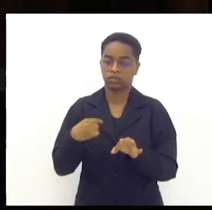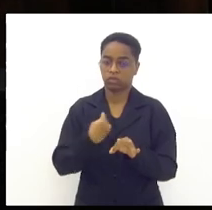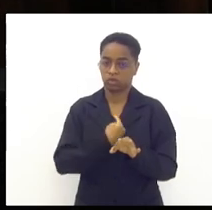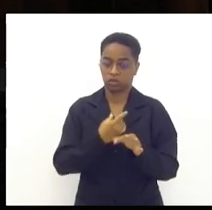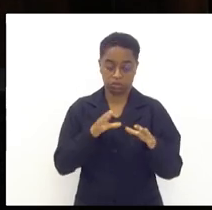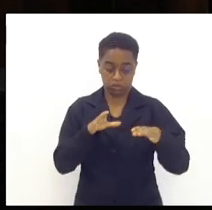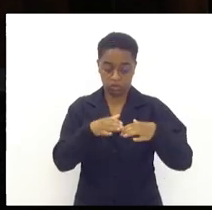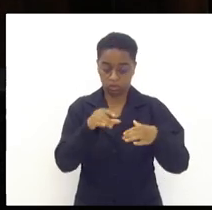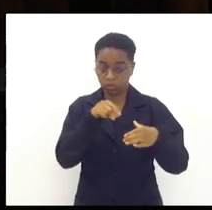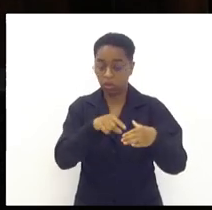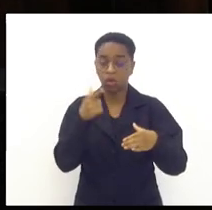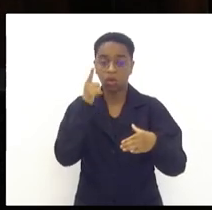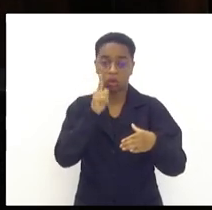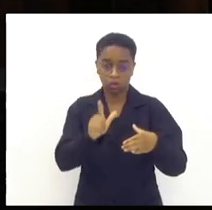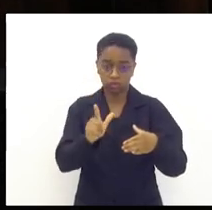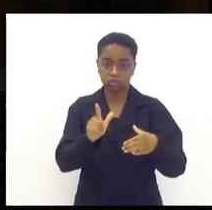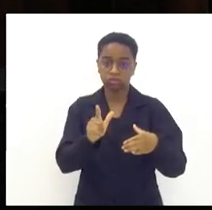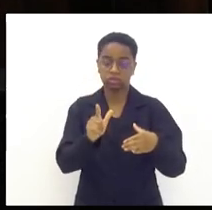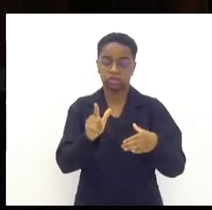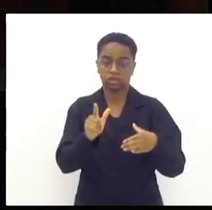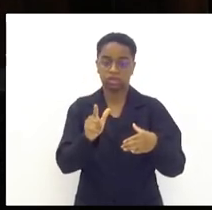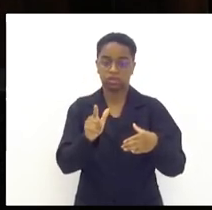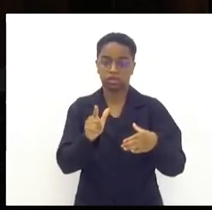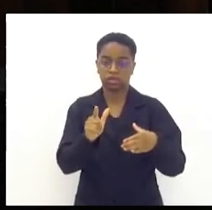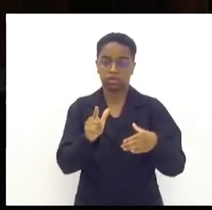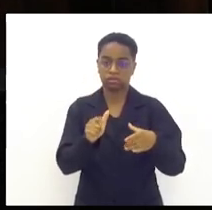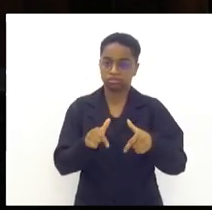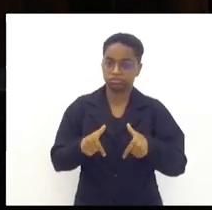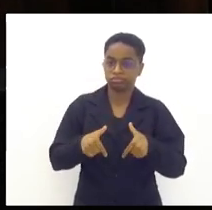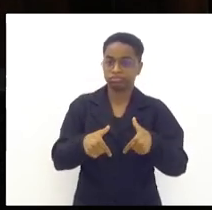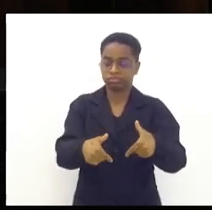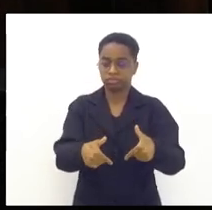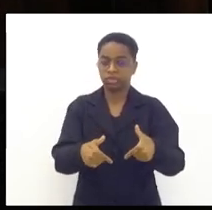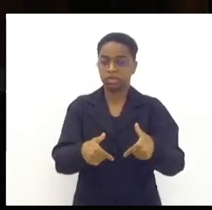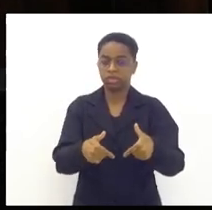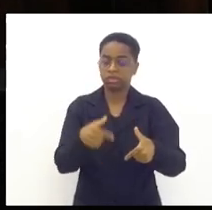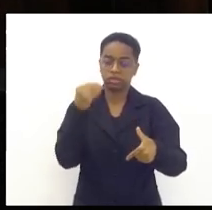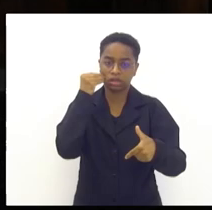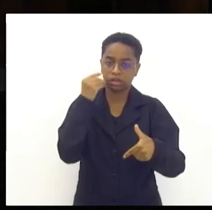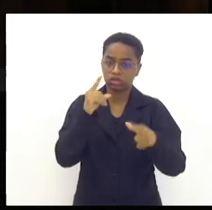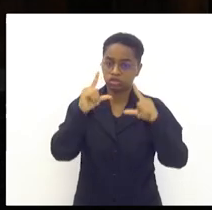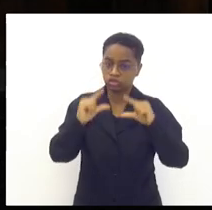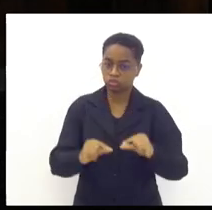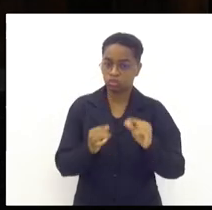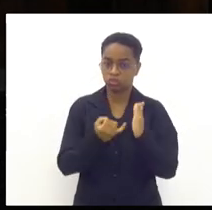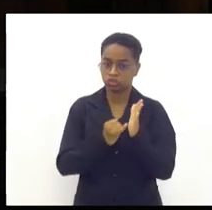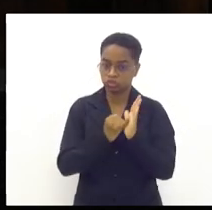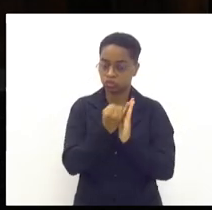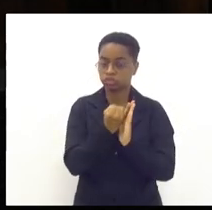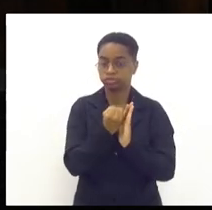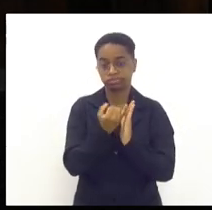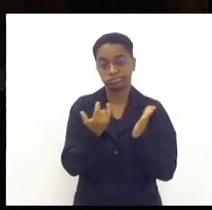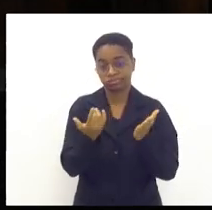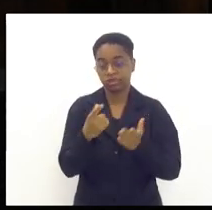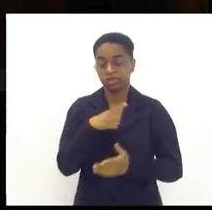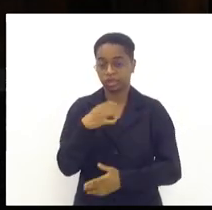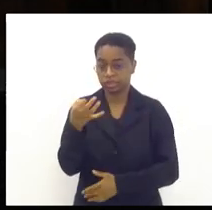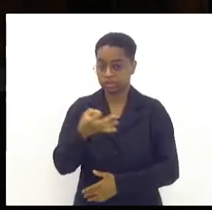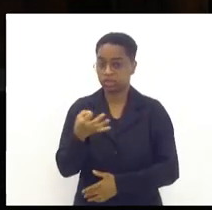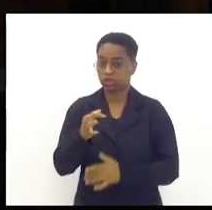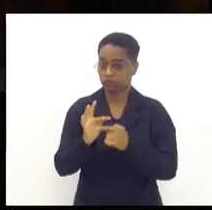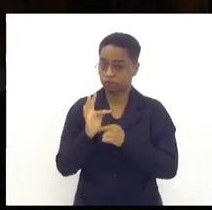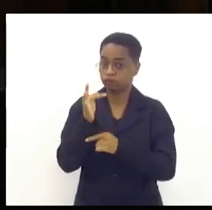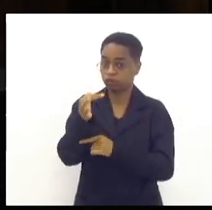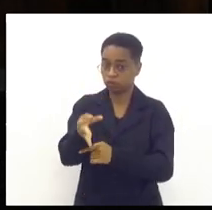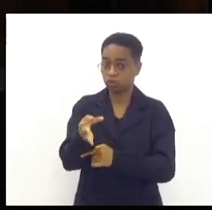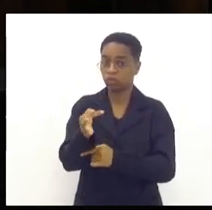parlamentar pode enfrentar esses juros abusivos da dívida pública, com certeza, muito em breve,